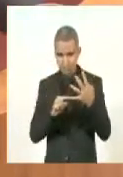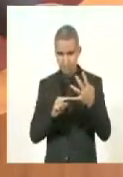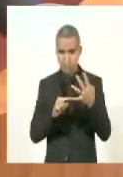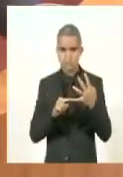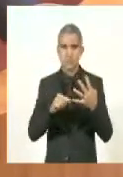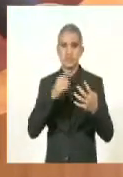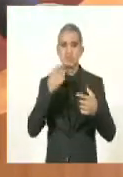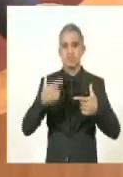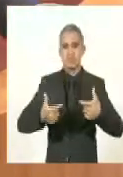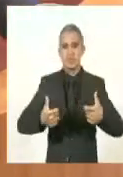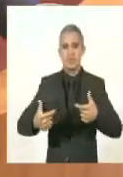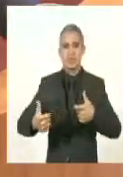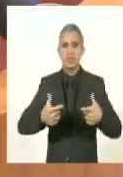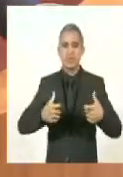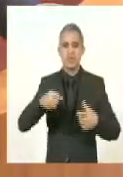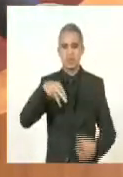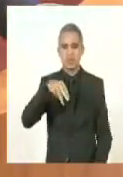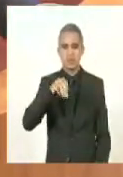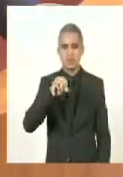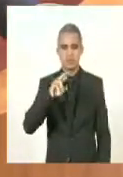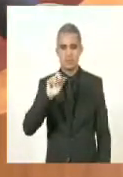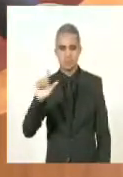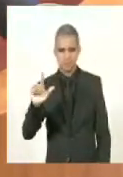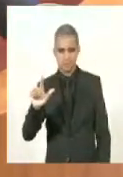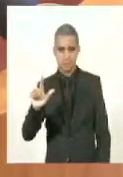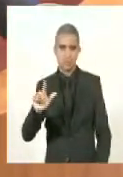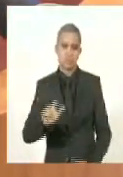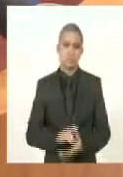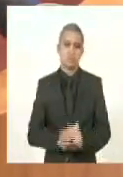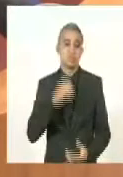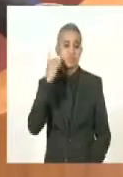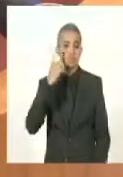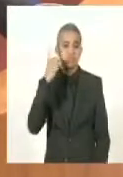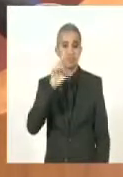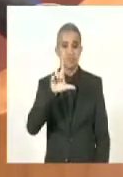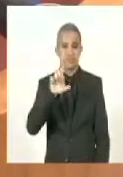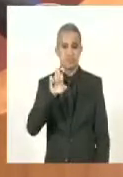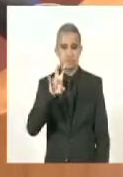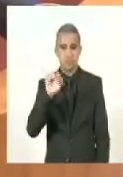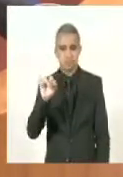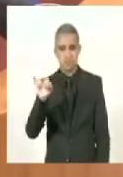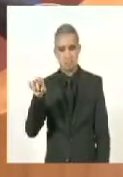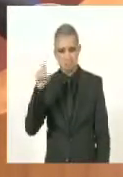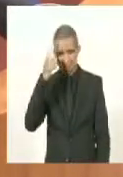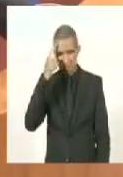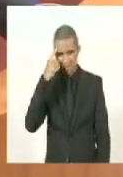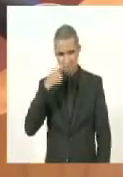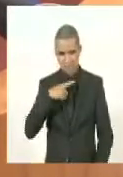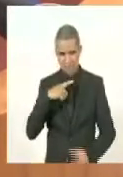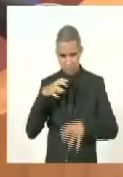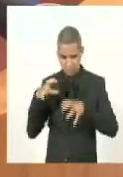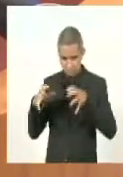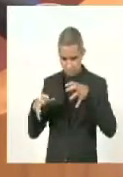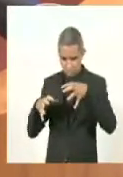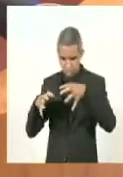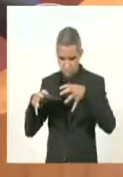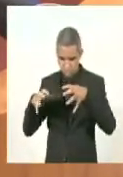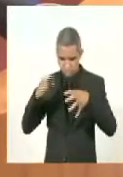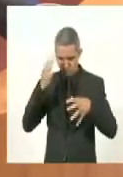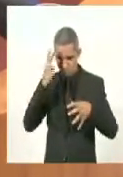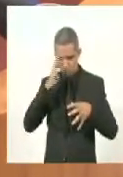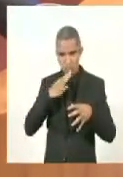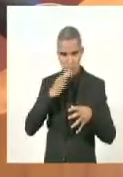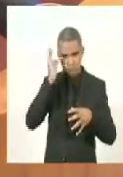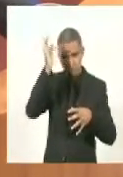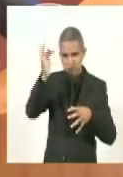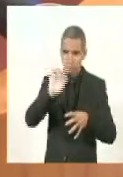ela não é sustentável, deputado Levi. Vossa Excelência acha que eu tenho bola de cristal, mas eu não tenho bola de cristal. Estou fazendo uma análise aqui